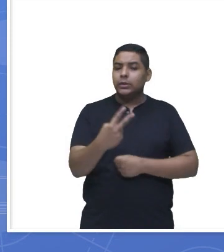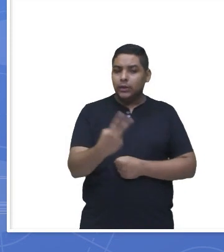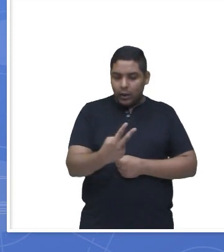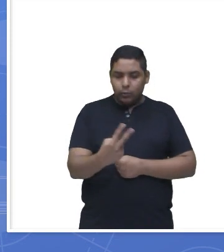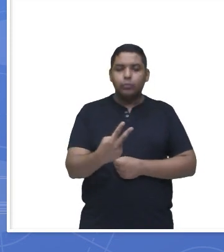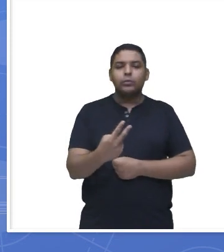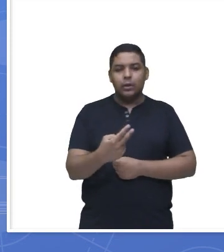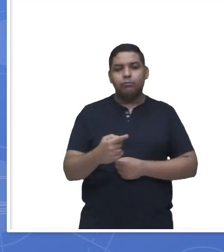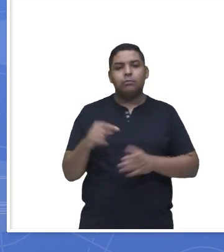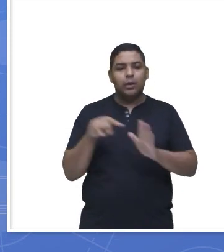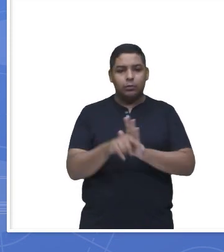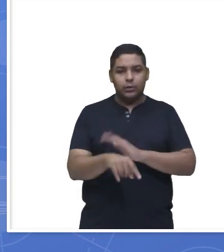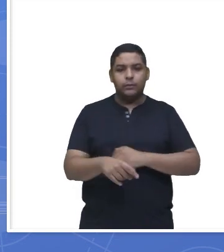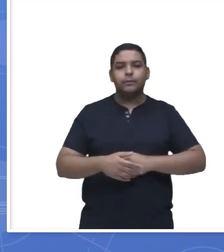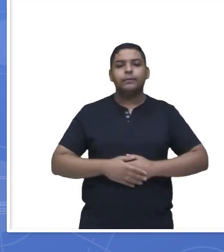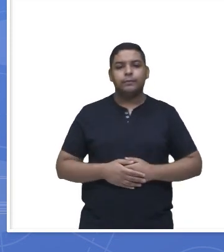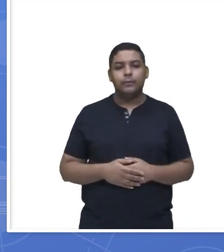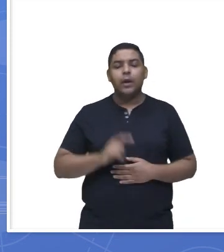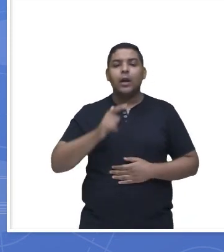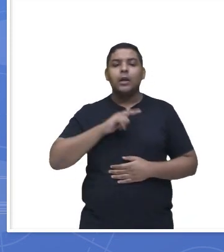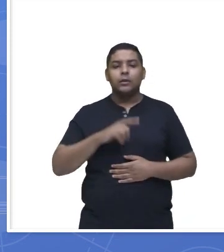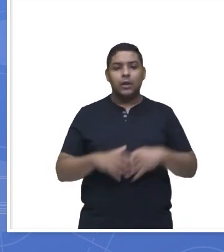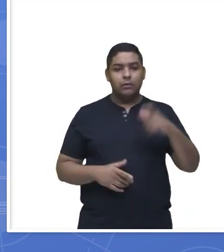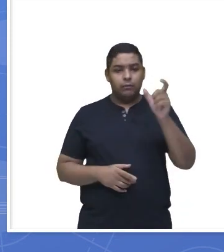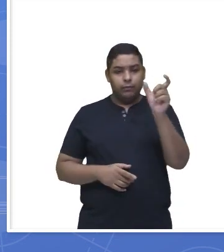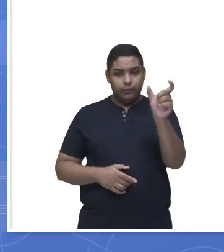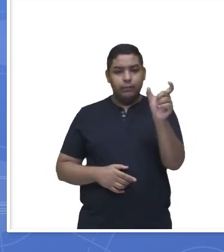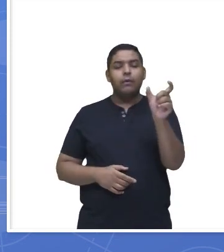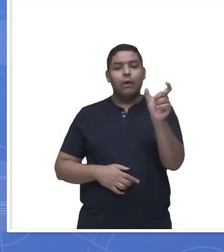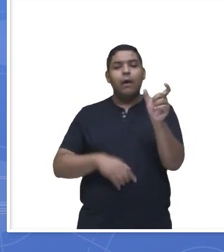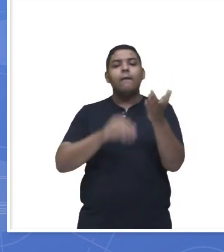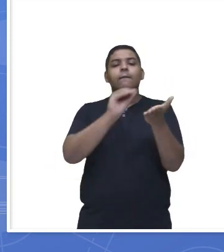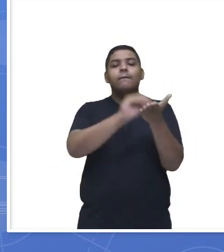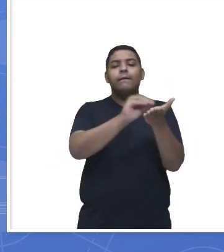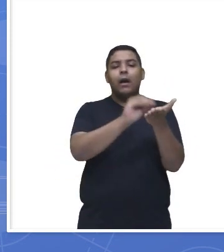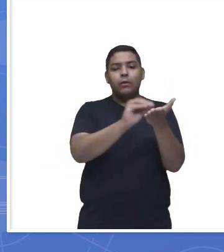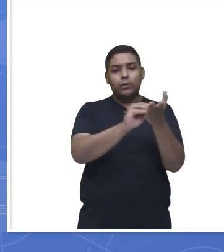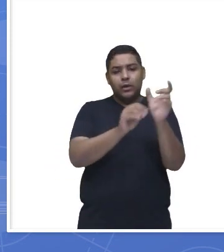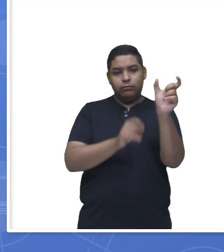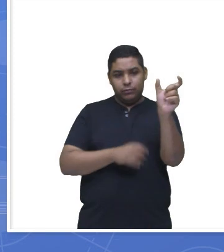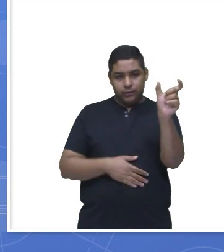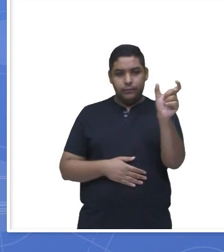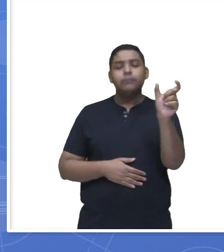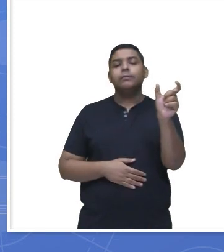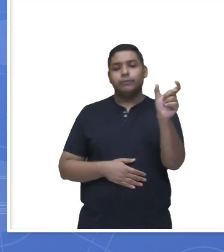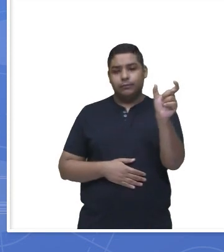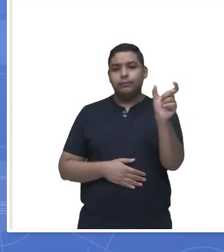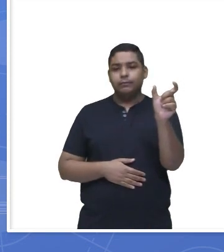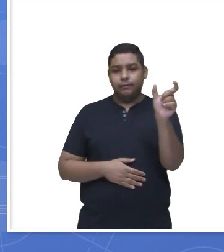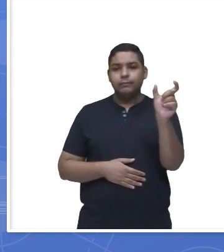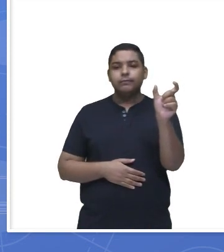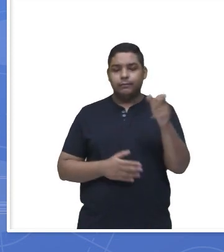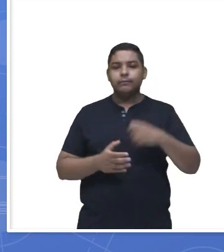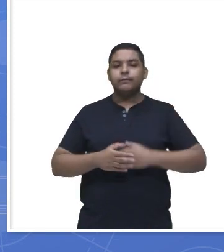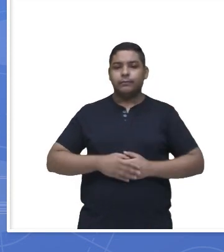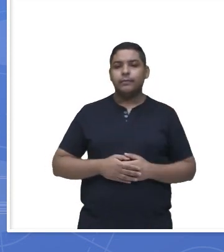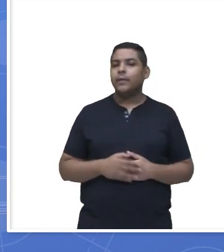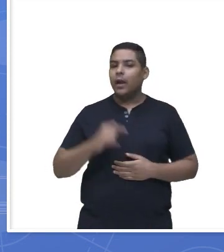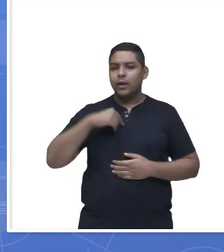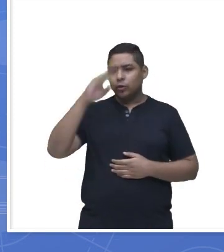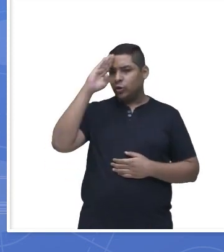temos aí um espaço a ser preenchido e é muito importante, olha só que interessante. Ela parece simples, mas ela é muito direta,